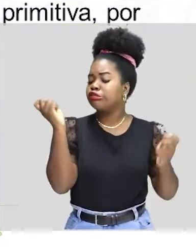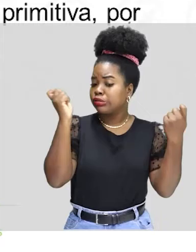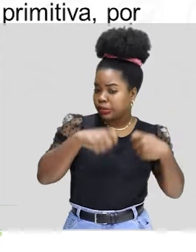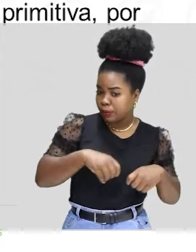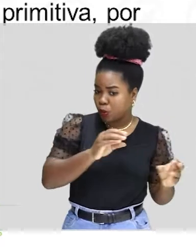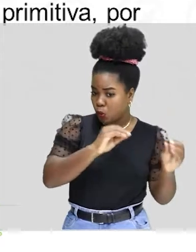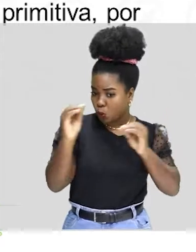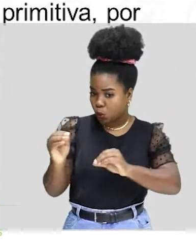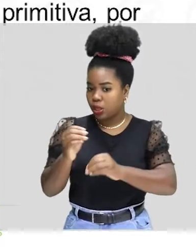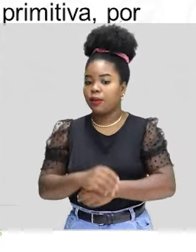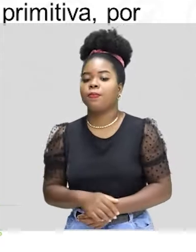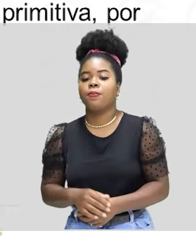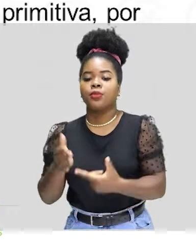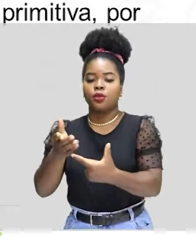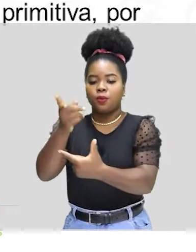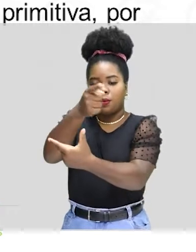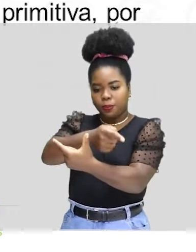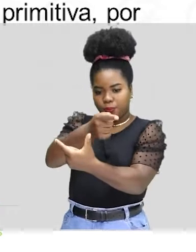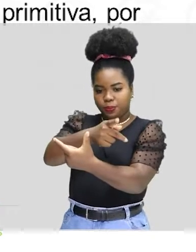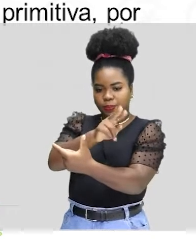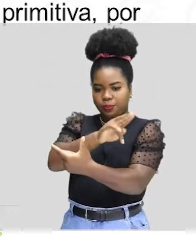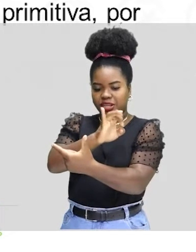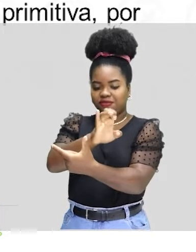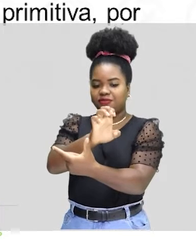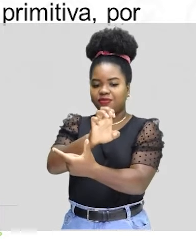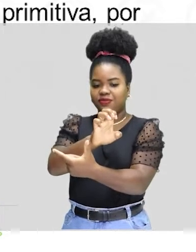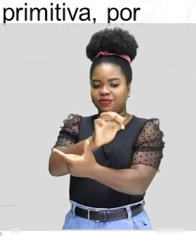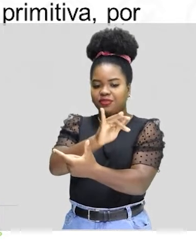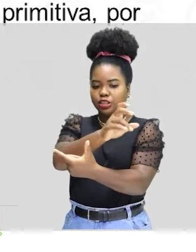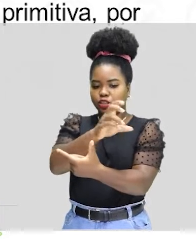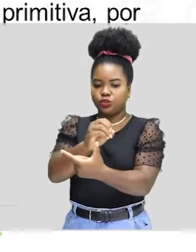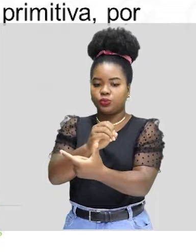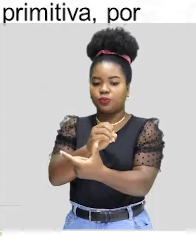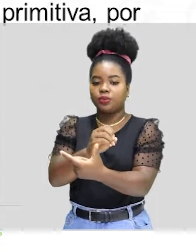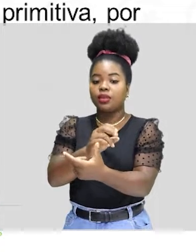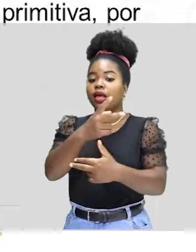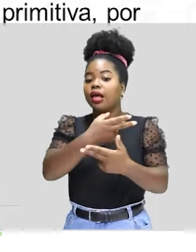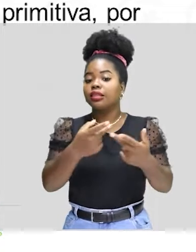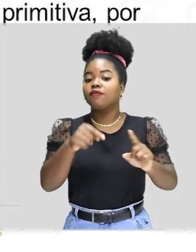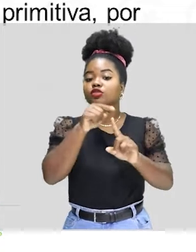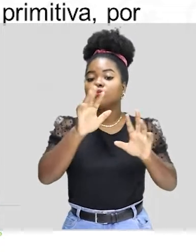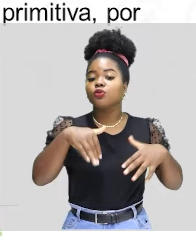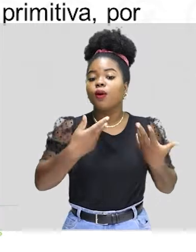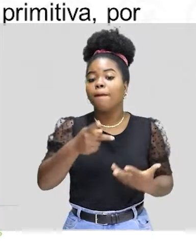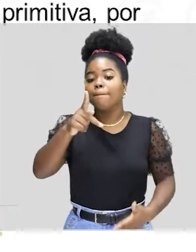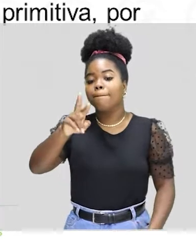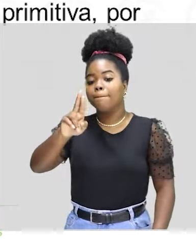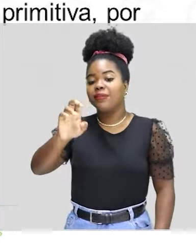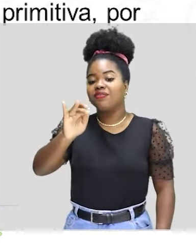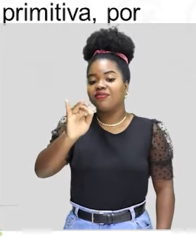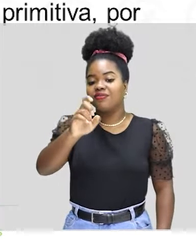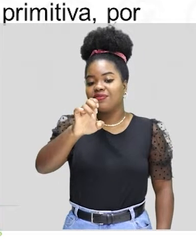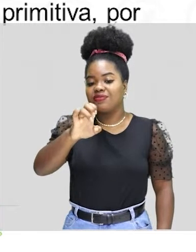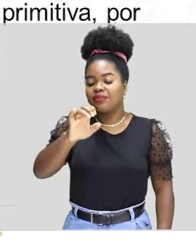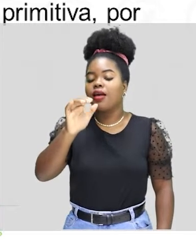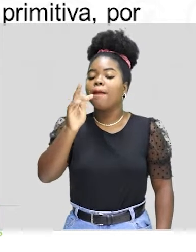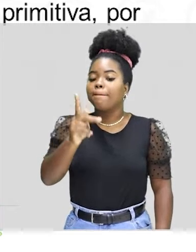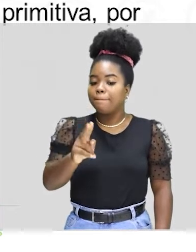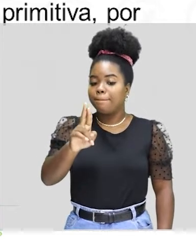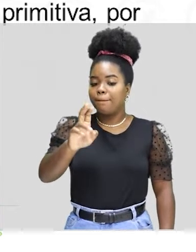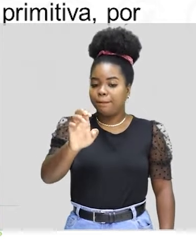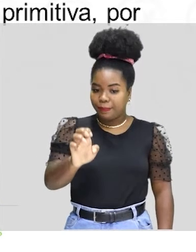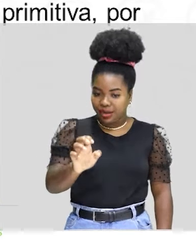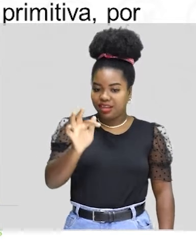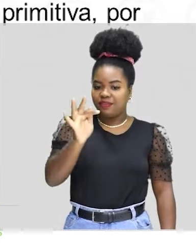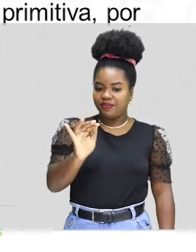a derivação vai ser prefixal. Eu vou colocar um prefixo, a palavra primitiva, antes do radical. Então, eu tenho a